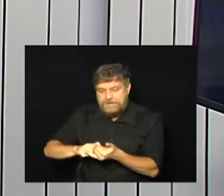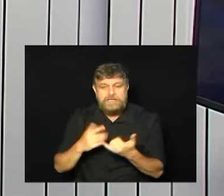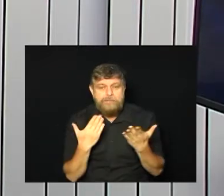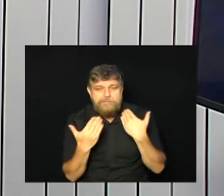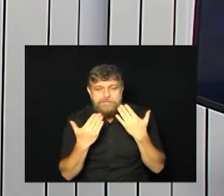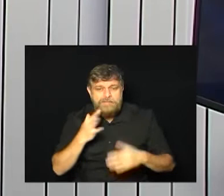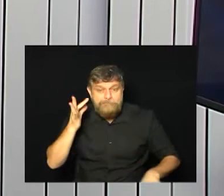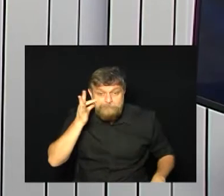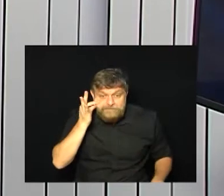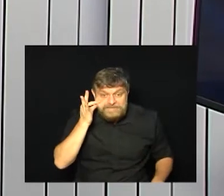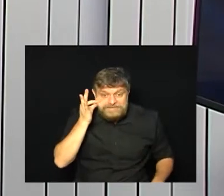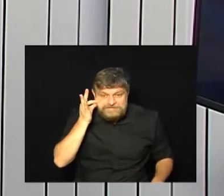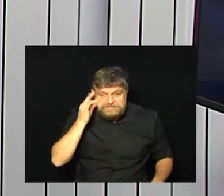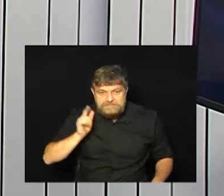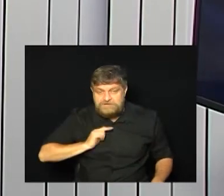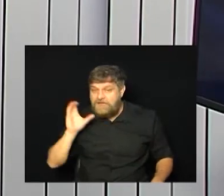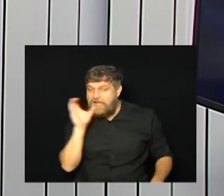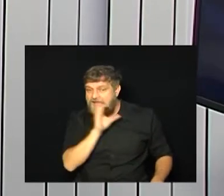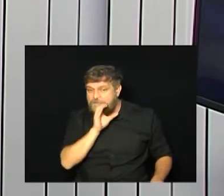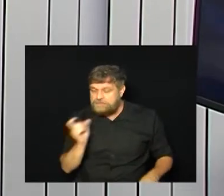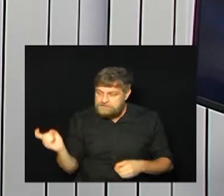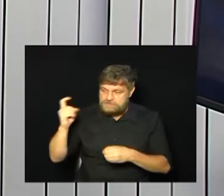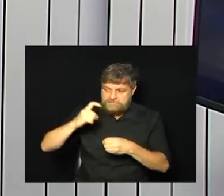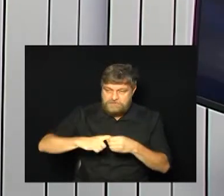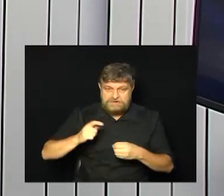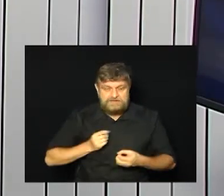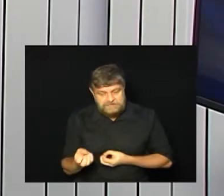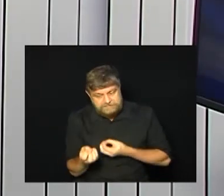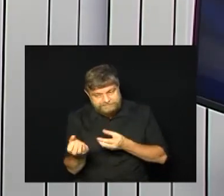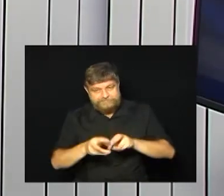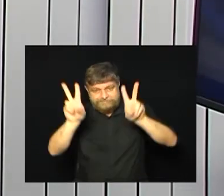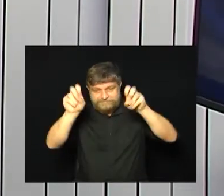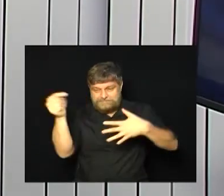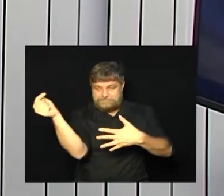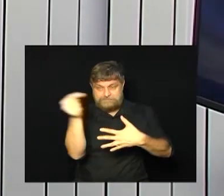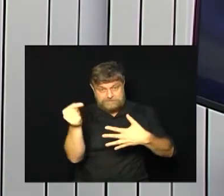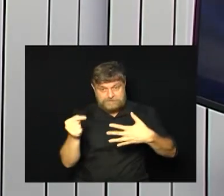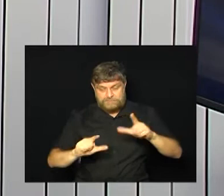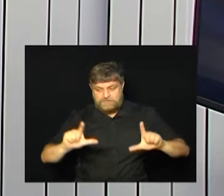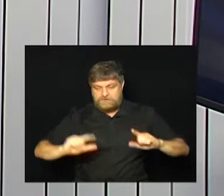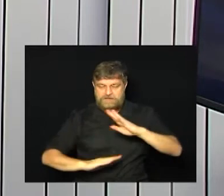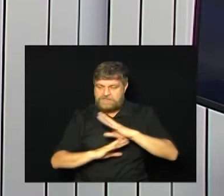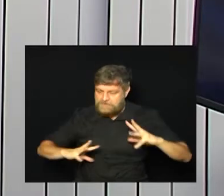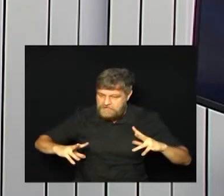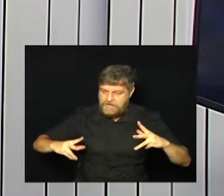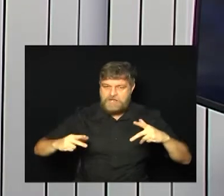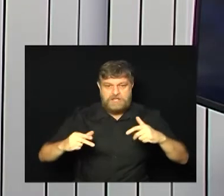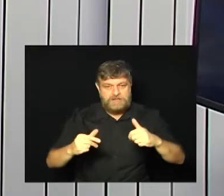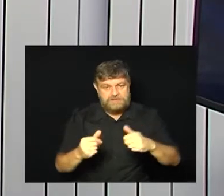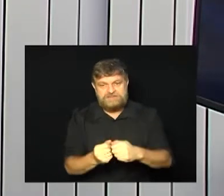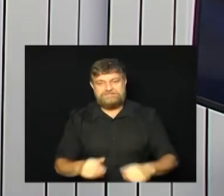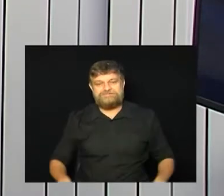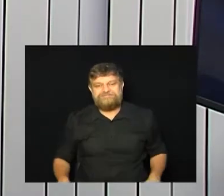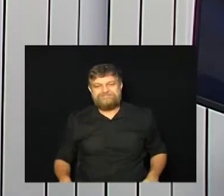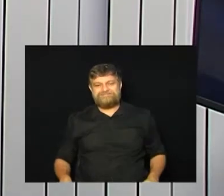conversa ao vivo, rapidinho a gente já volta com muitos assuntos aqui no nosso Câmara Total, a nossa revista